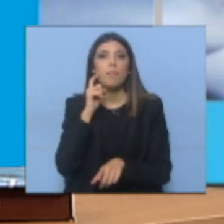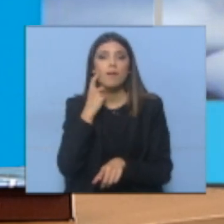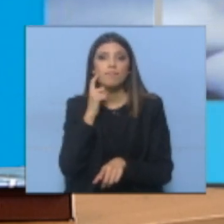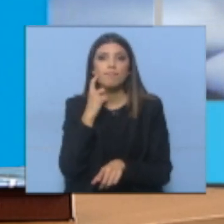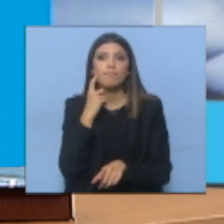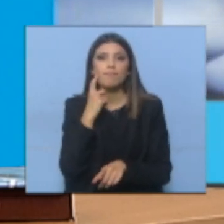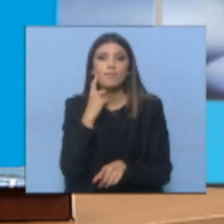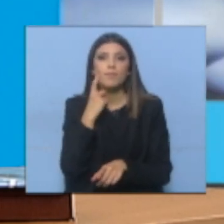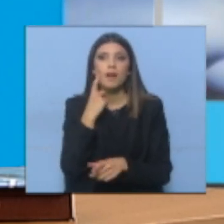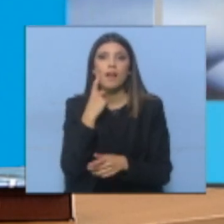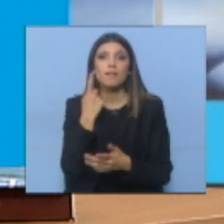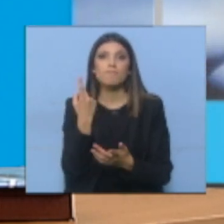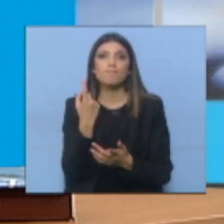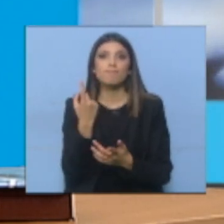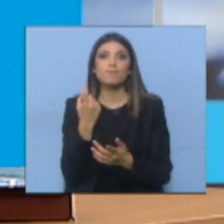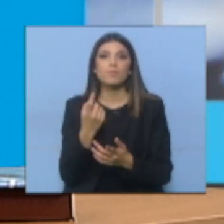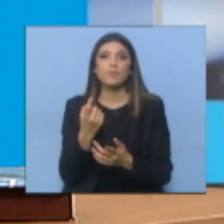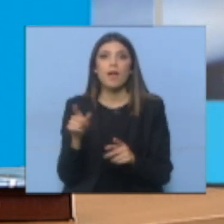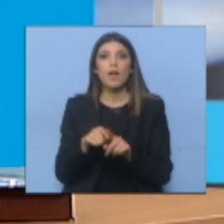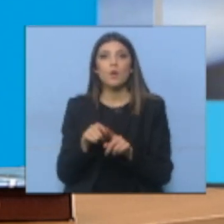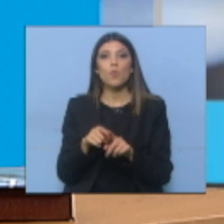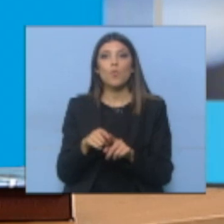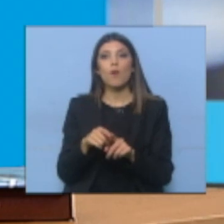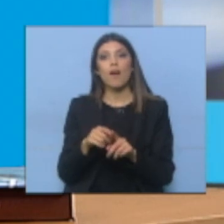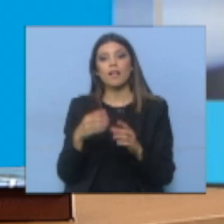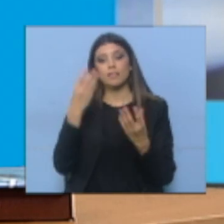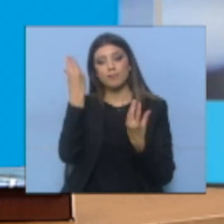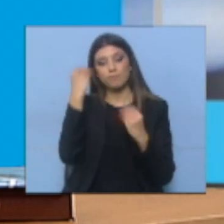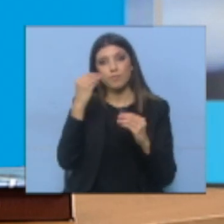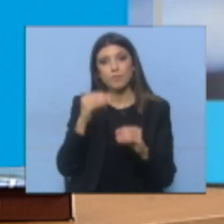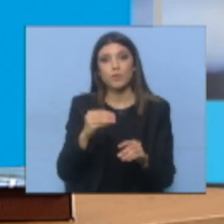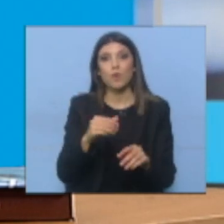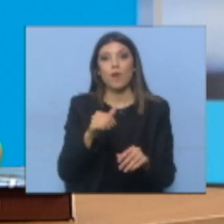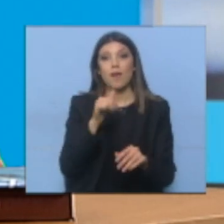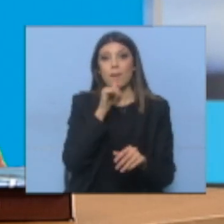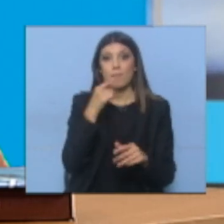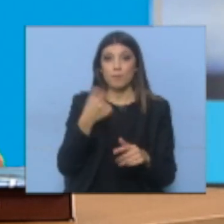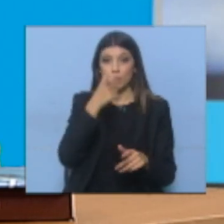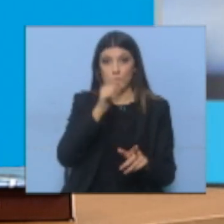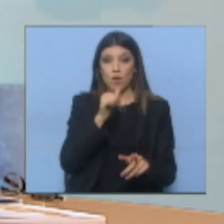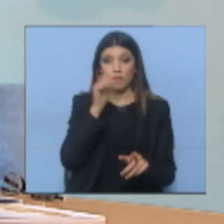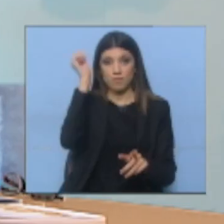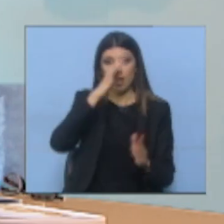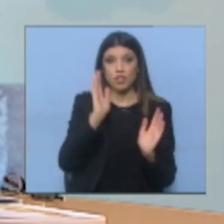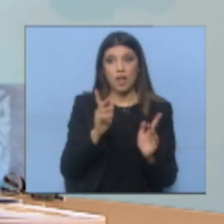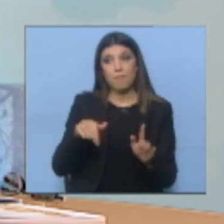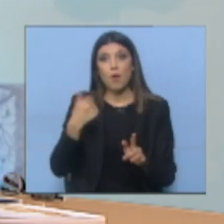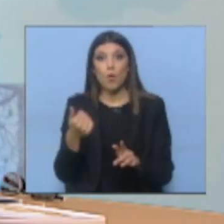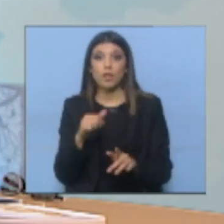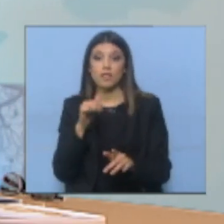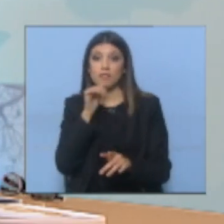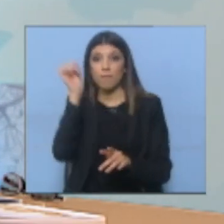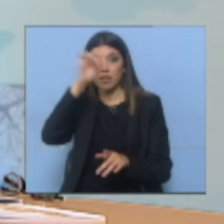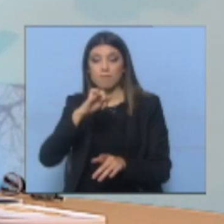e, portanto, trata-se de uma pedagogia para batizados e candidatos ao batismo. E com que dinâmica propõe esta pedagogia em cada